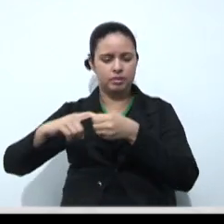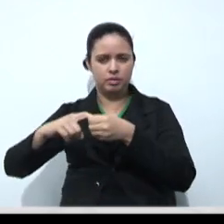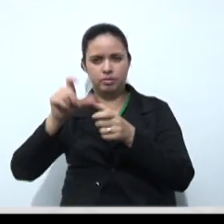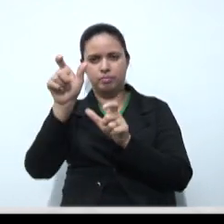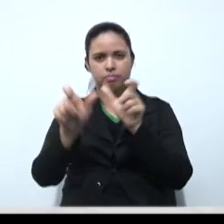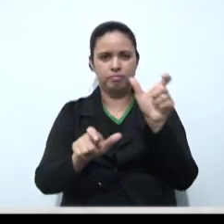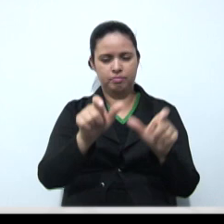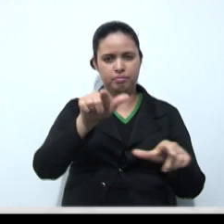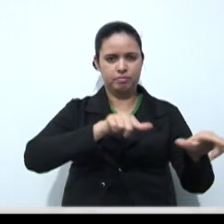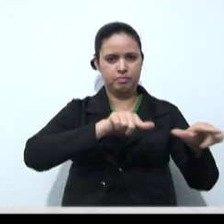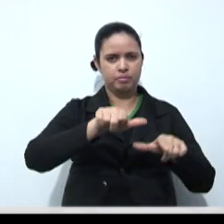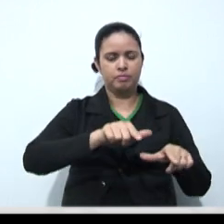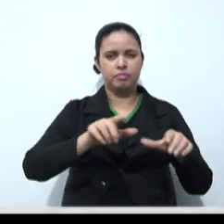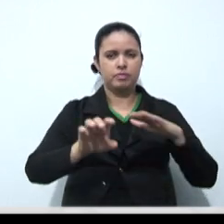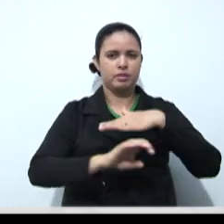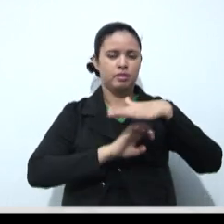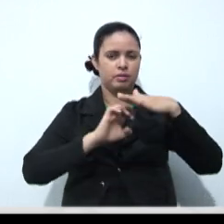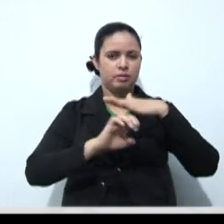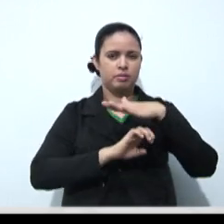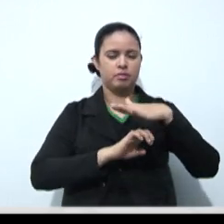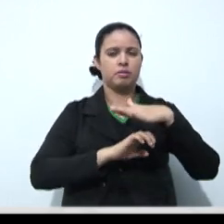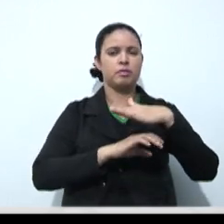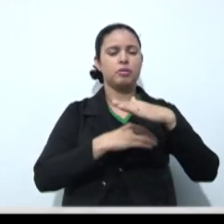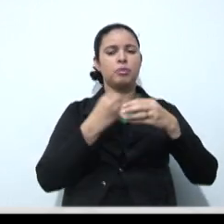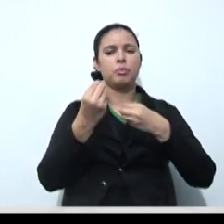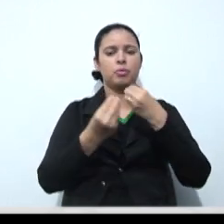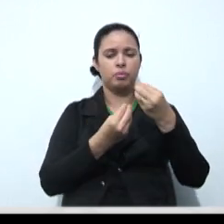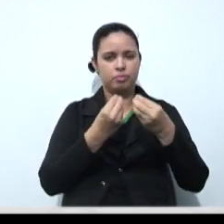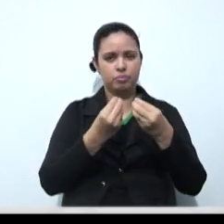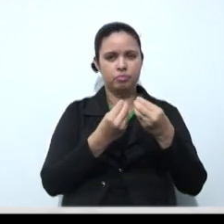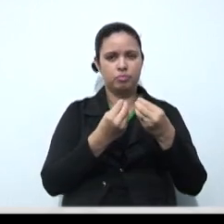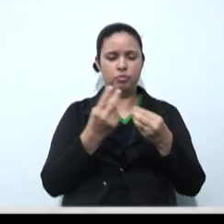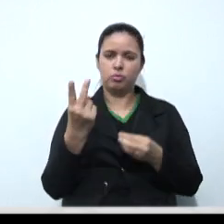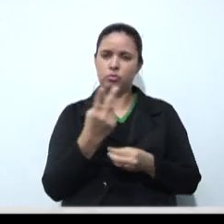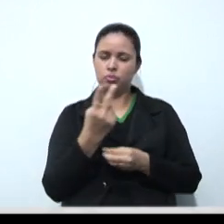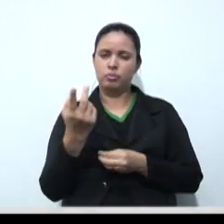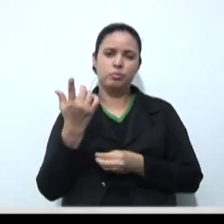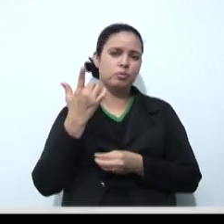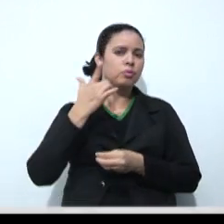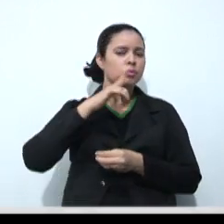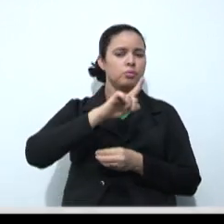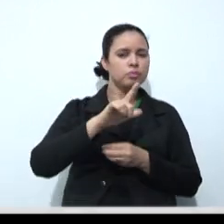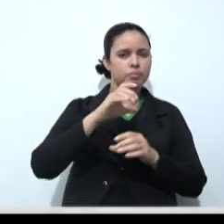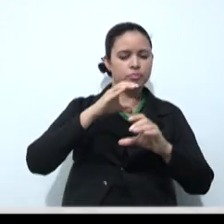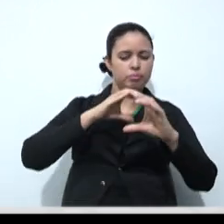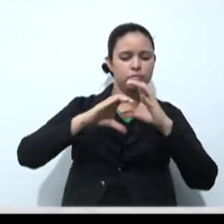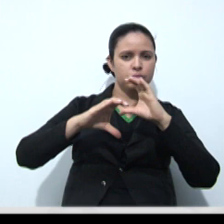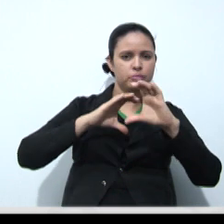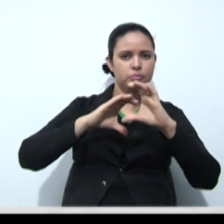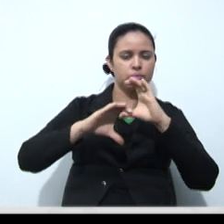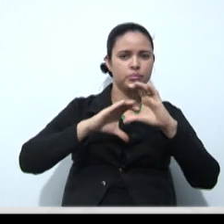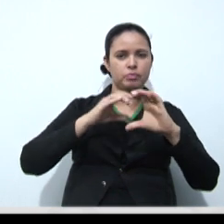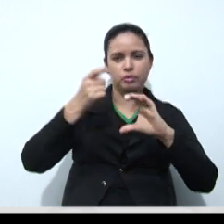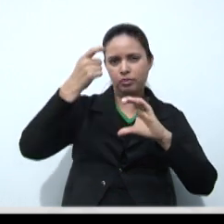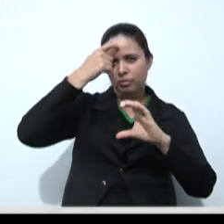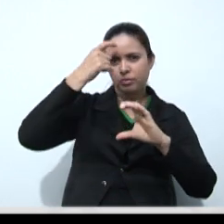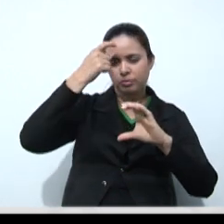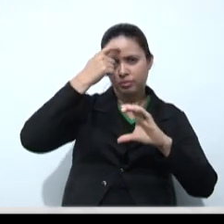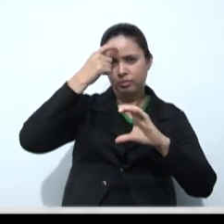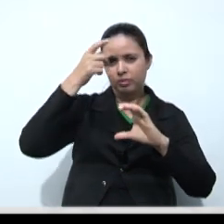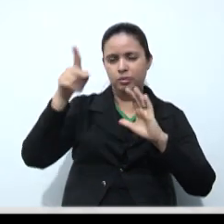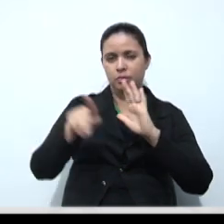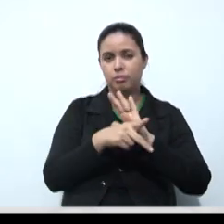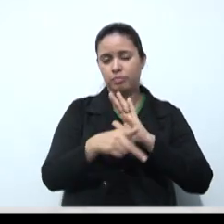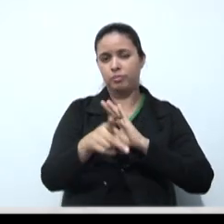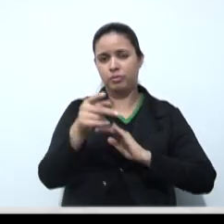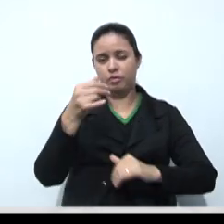funcionários e empresas para que, de uma forma dinâmica e funcional, haja um diálogo para a conscientização sobre a